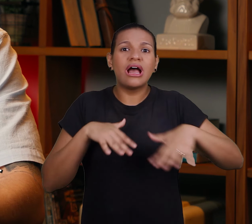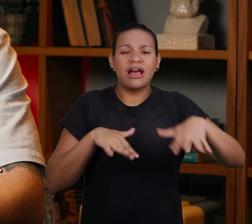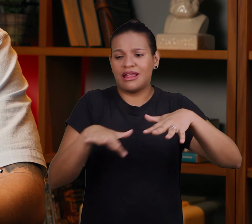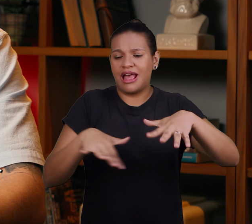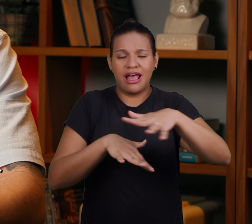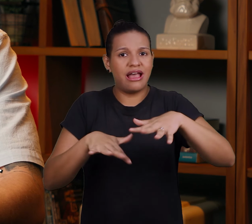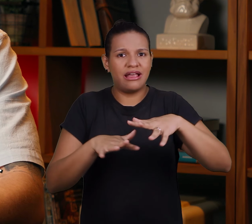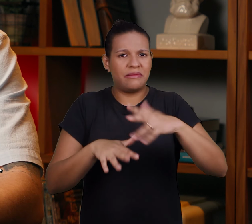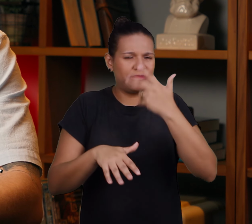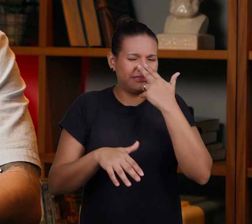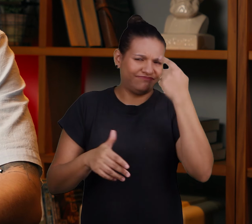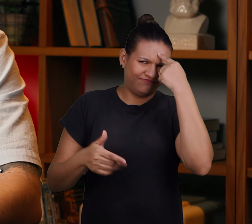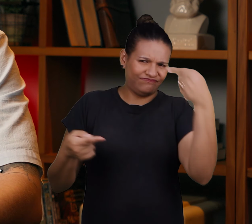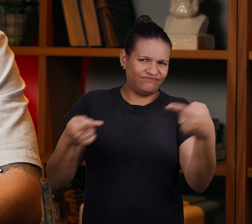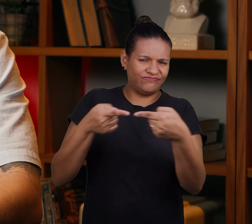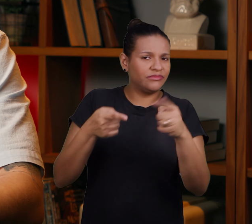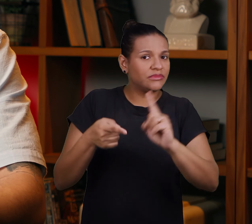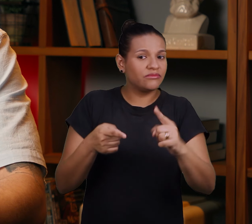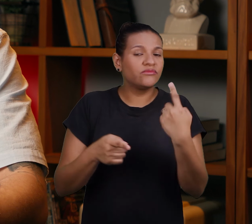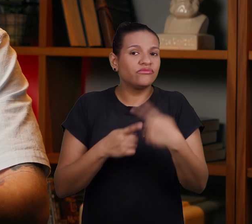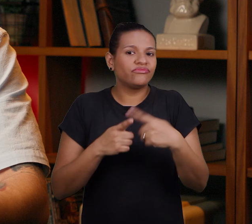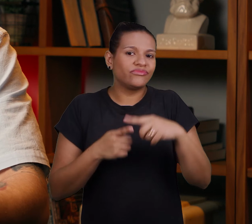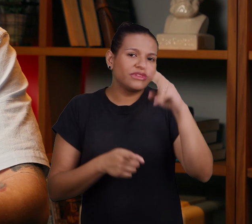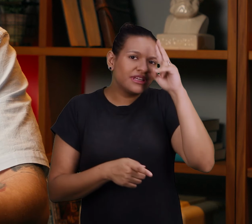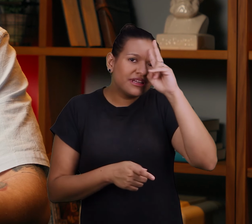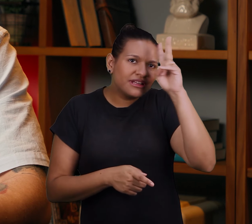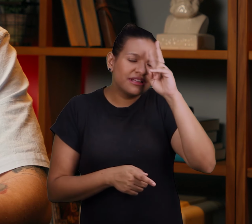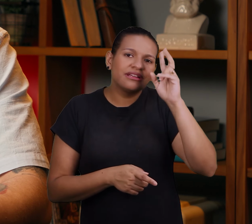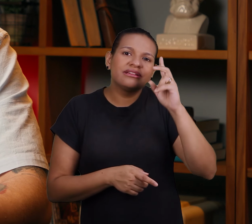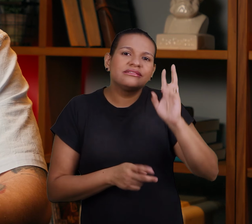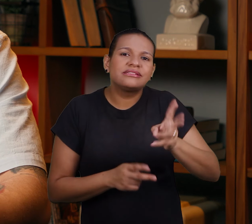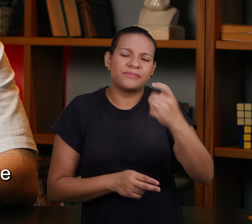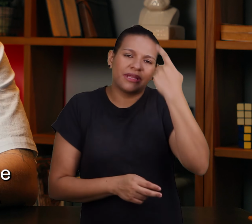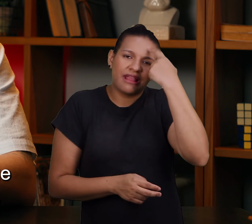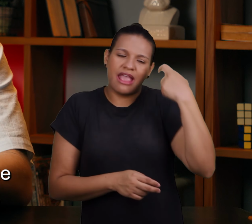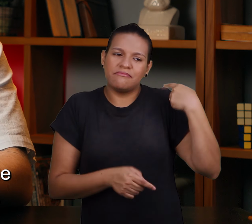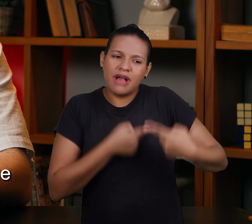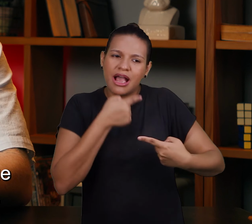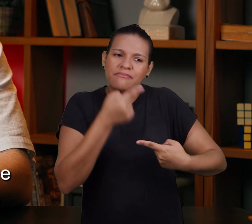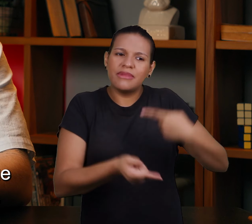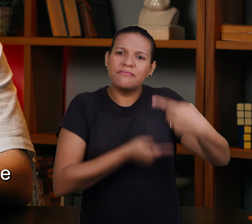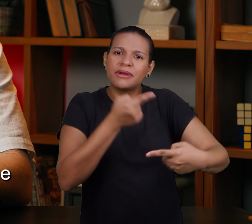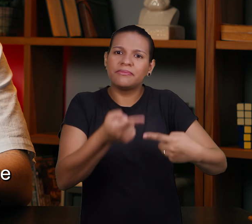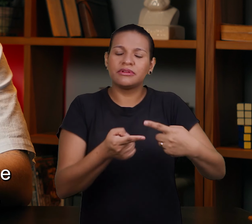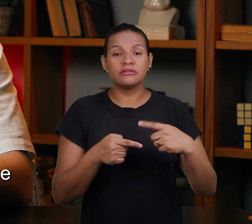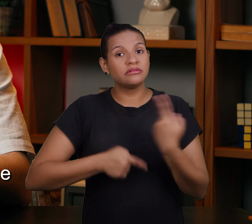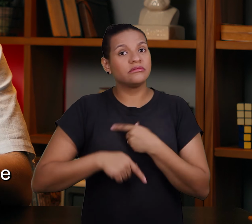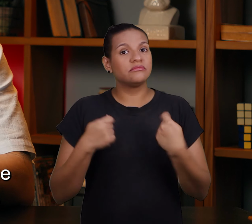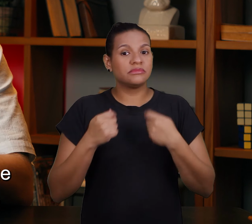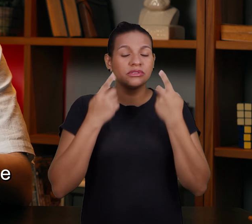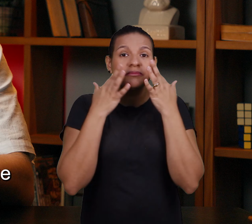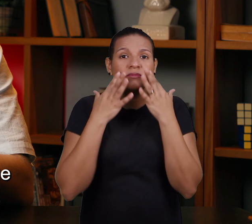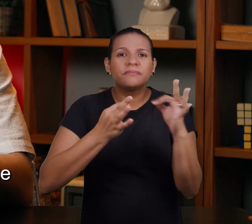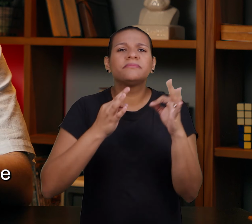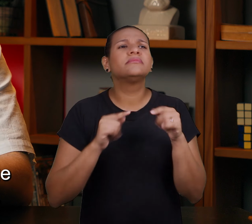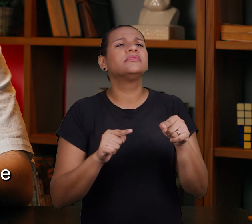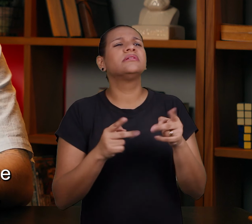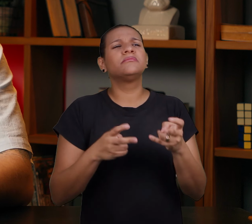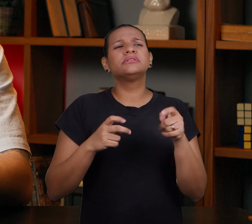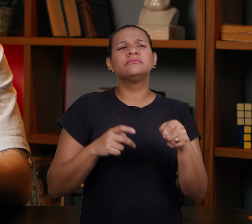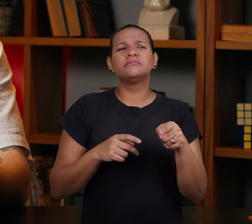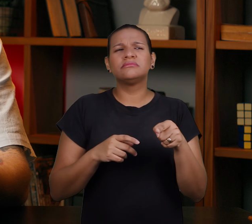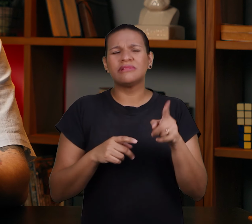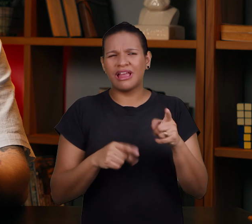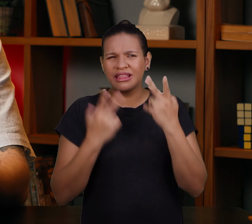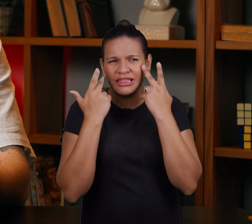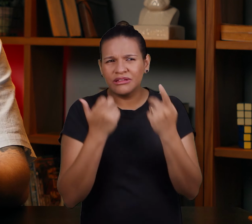É uma ferramenta para manter as coisas como estão, perpetuar as mesmas velhas ideias. O importante é percebermos que essas coisas não são naturais.